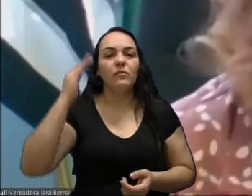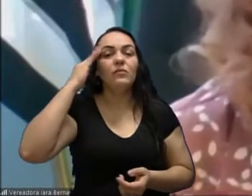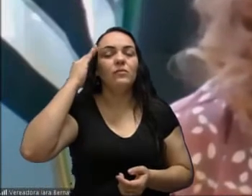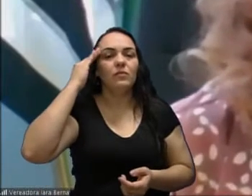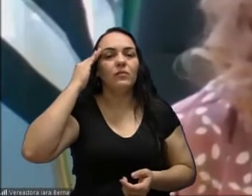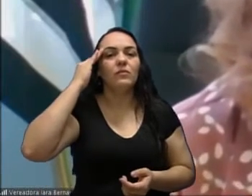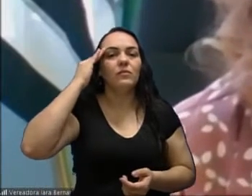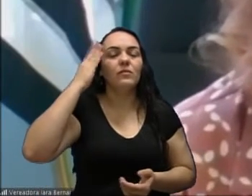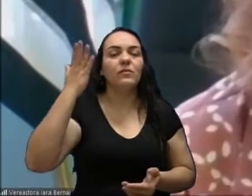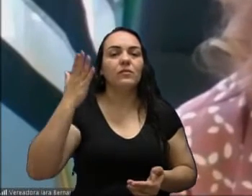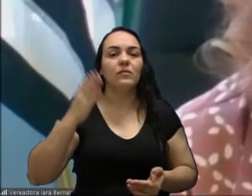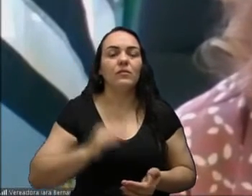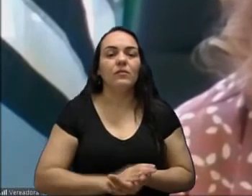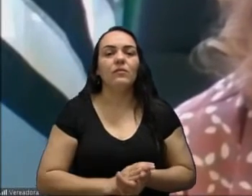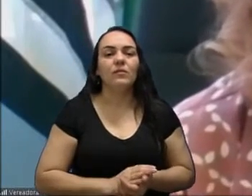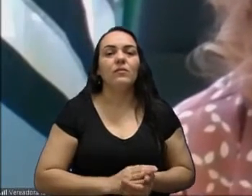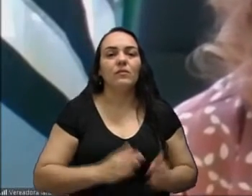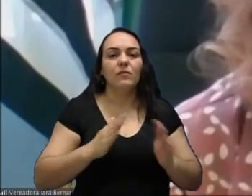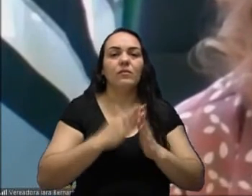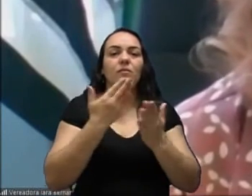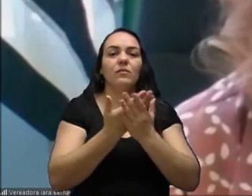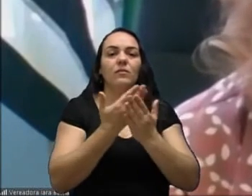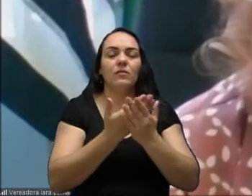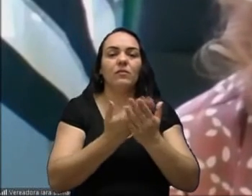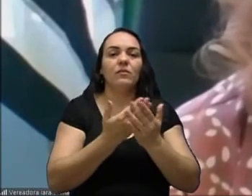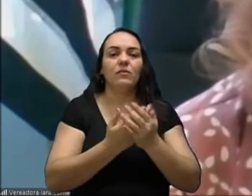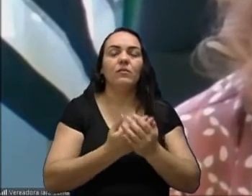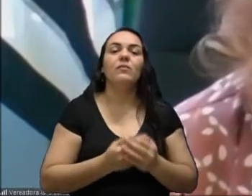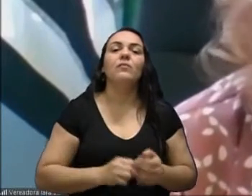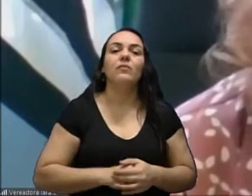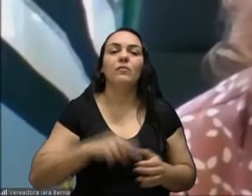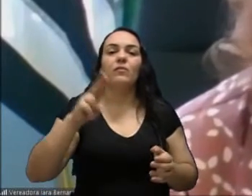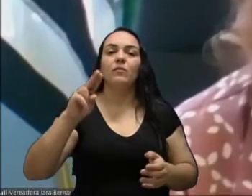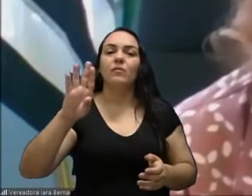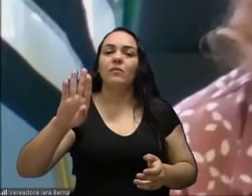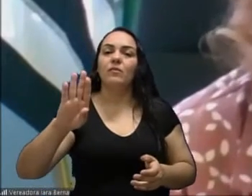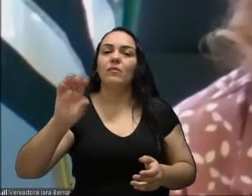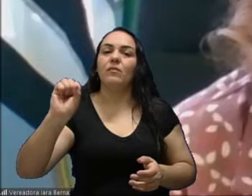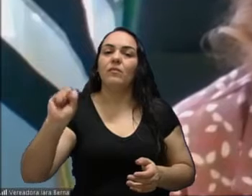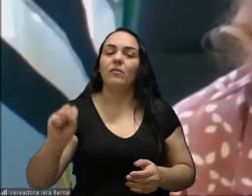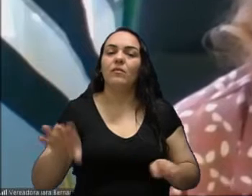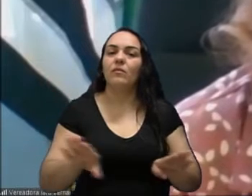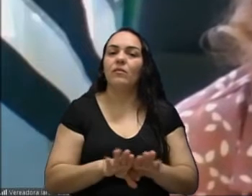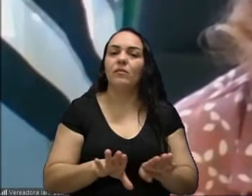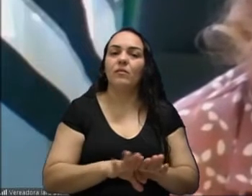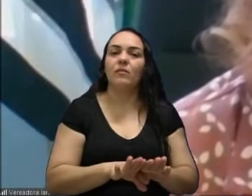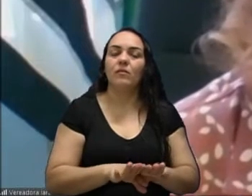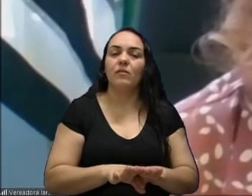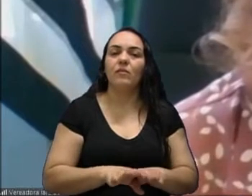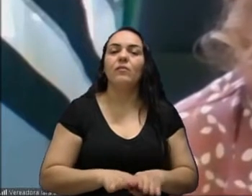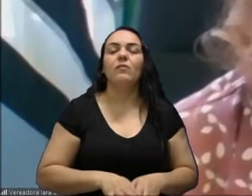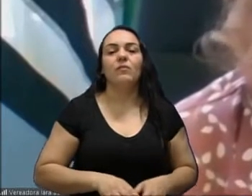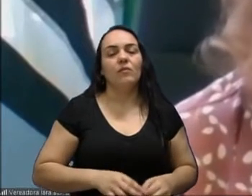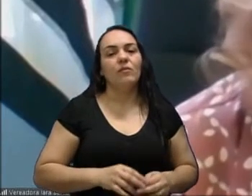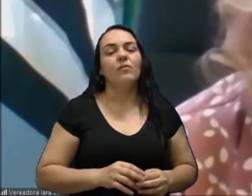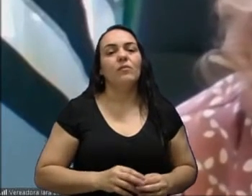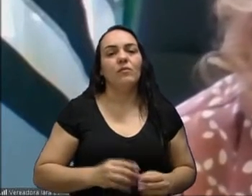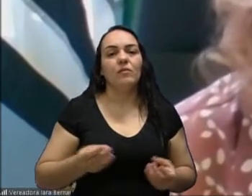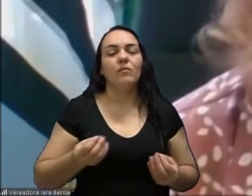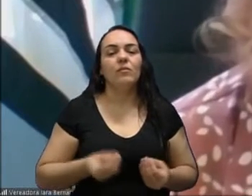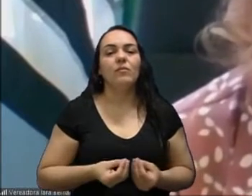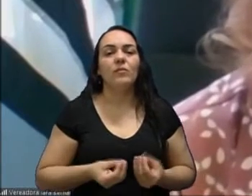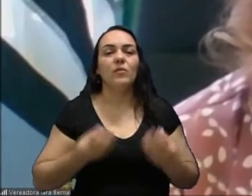caso principalmente das escolas e até postos de saúde unidades básicas de saúde seja uma atividade de crime